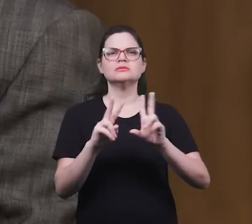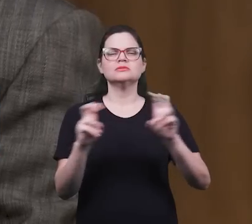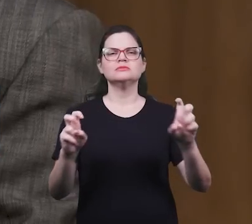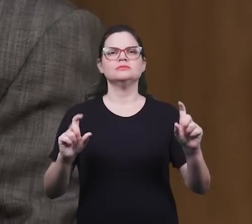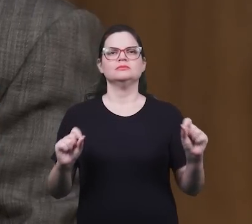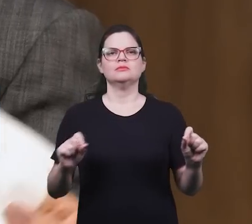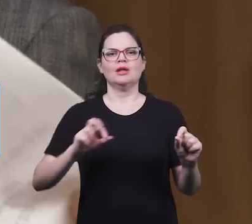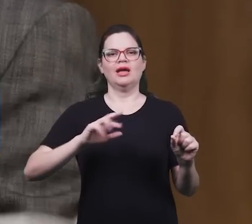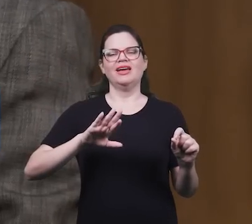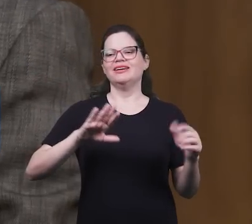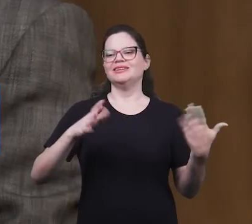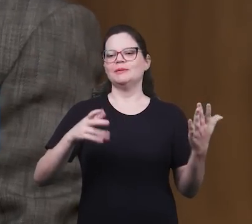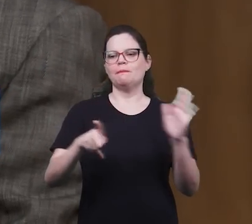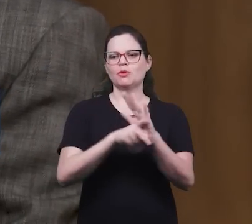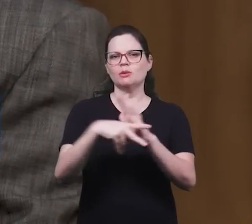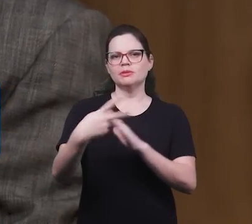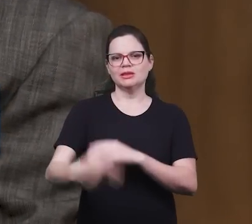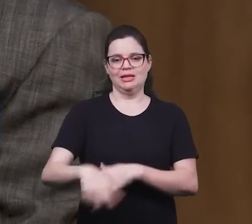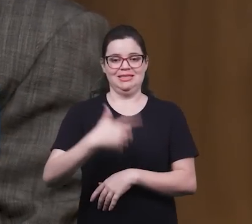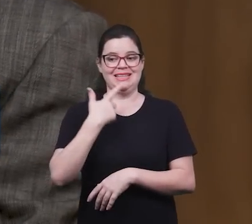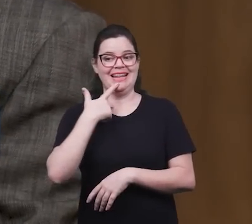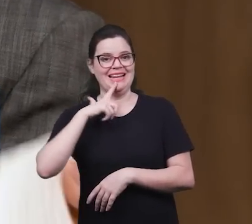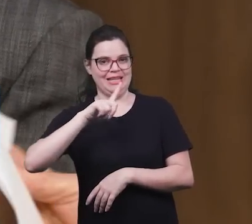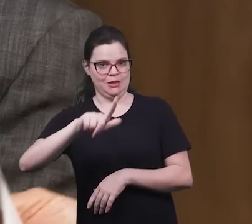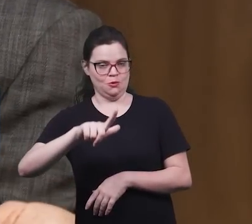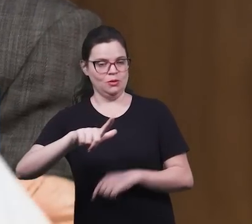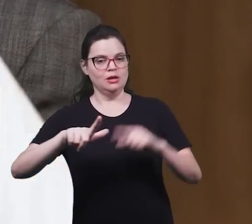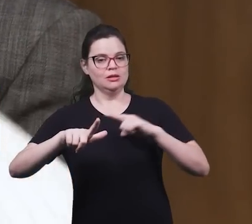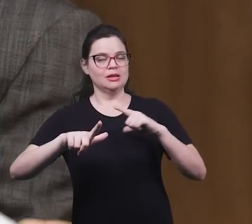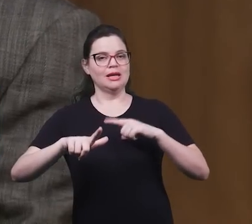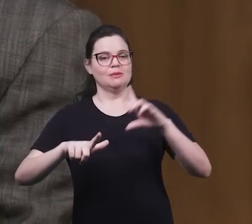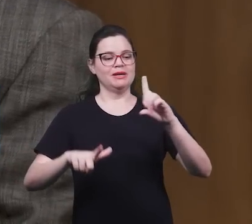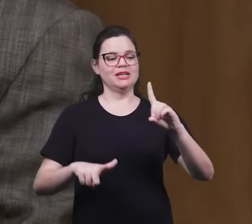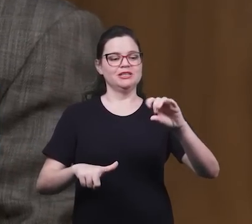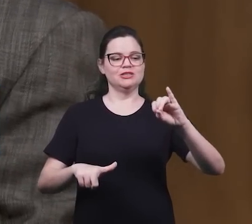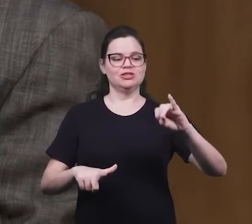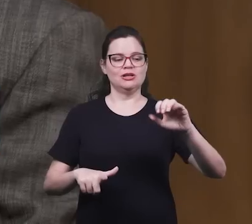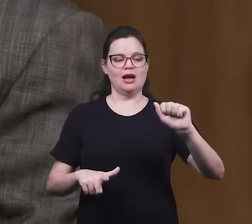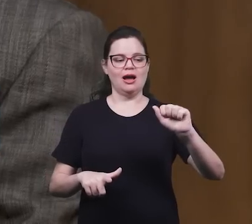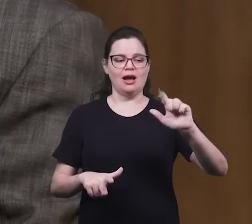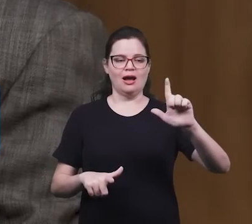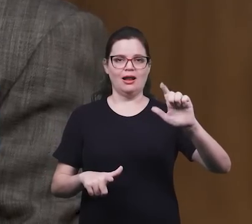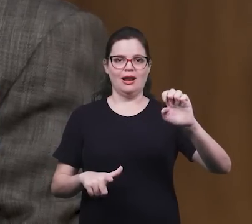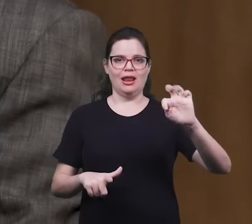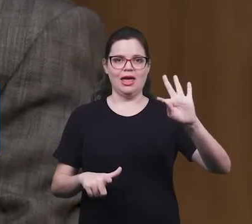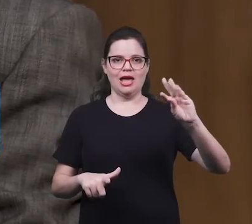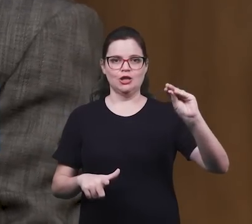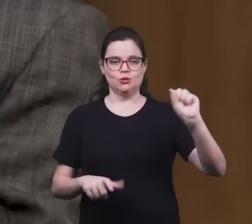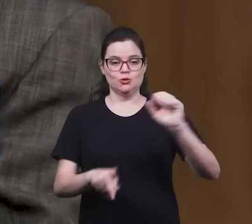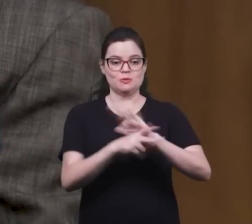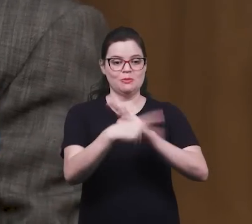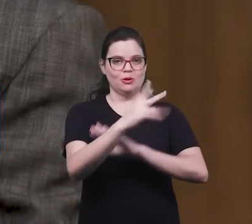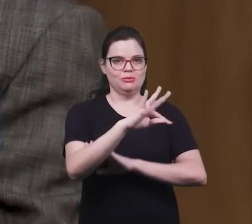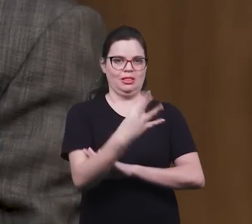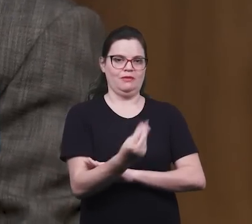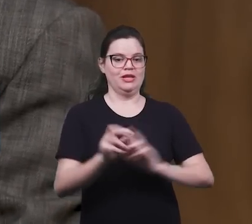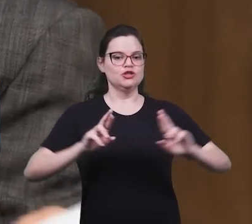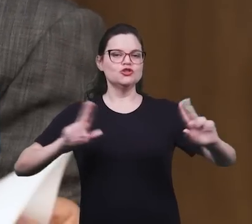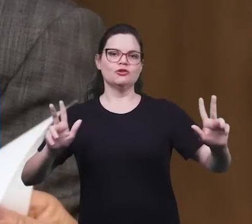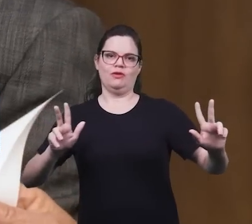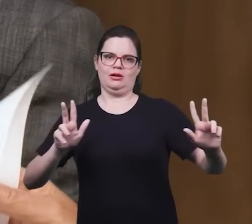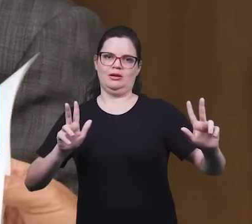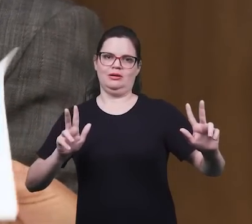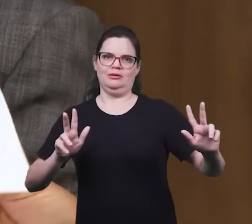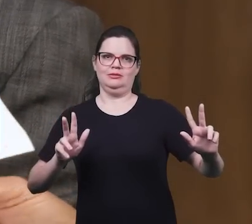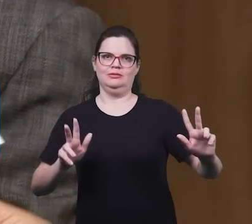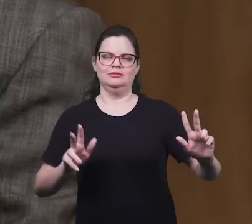não dialeto. Tem dialetos, mas também tem línguas. Então tem línguas africanas, que são, as pessoas até chamam de dialeto, né? Mas nem é dialeto,